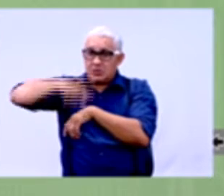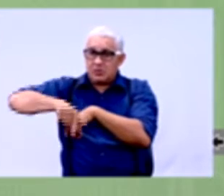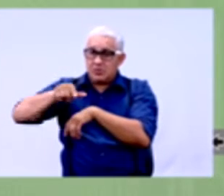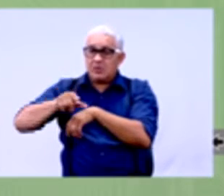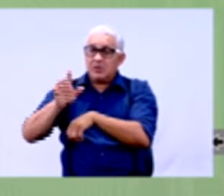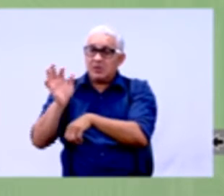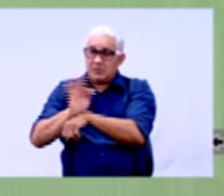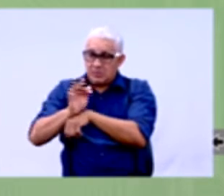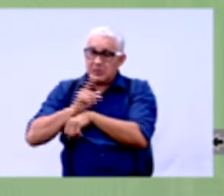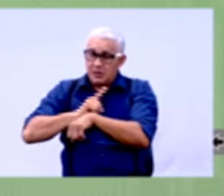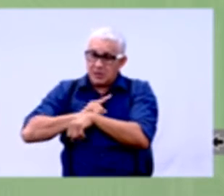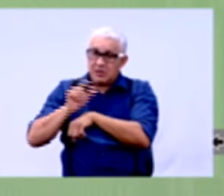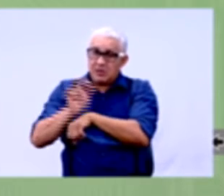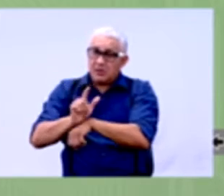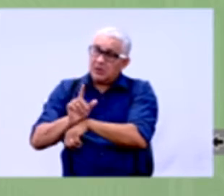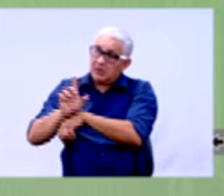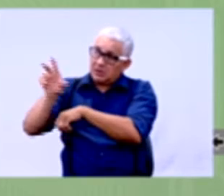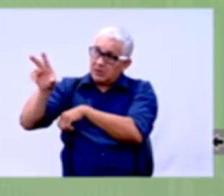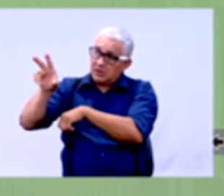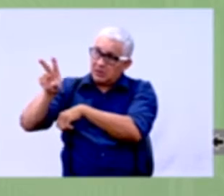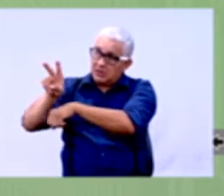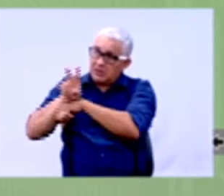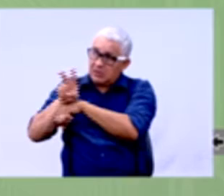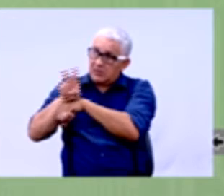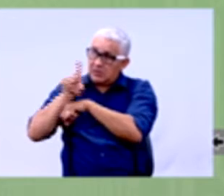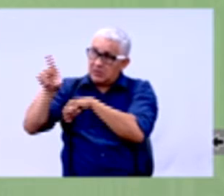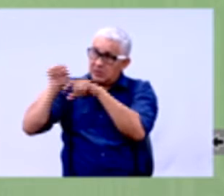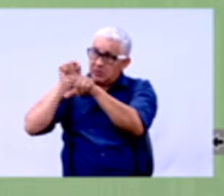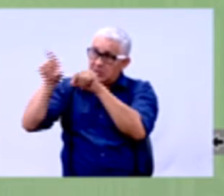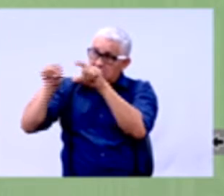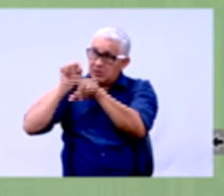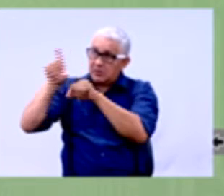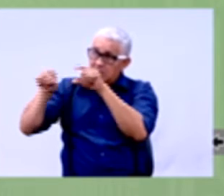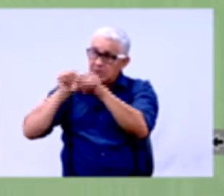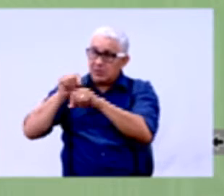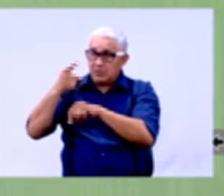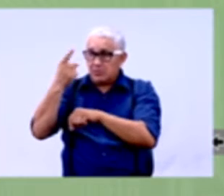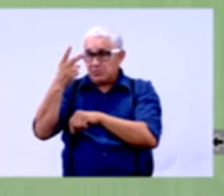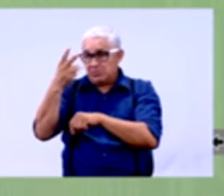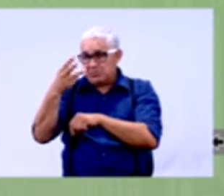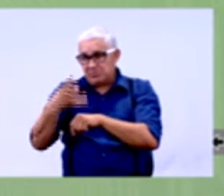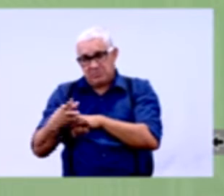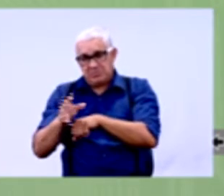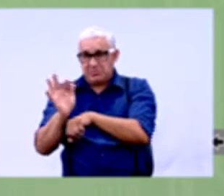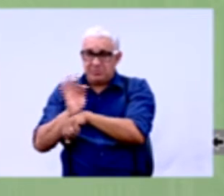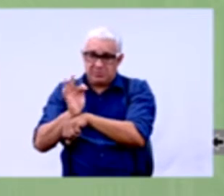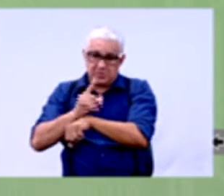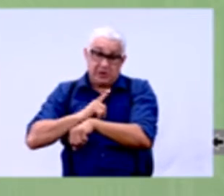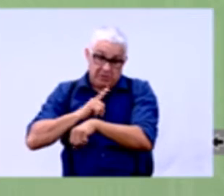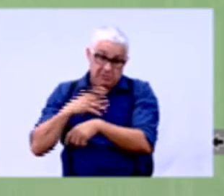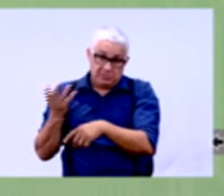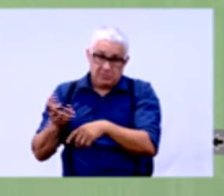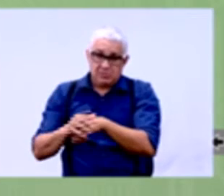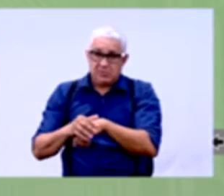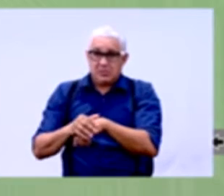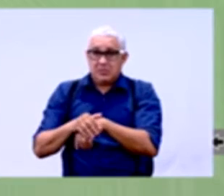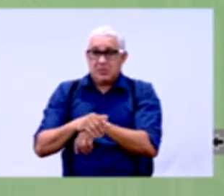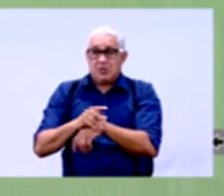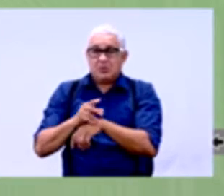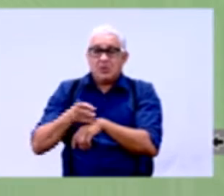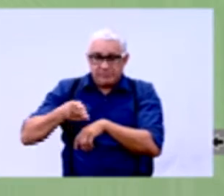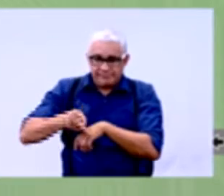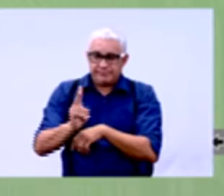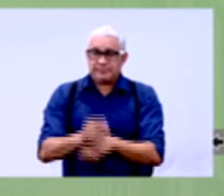filmes estiverem para ser selecionados que foram escolhidos pelo cliente. 1, 2, 3, ou seja, enquanto houver filmes, esse procedimento vai